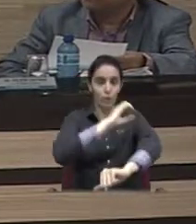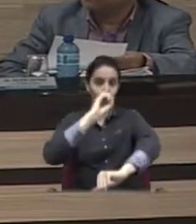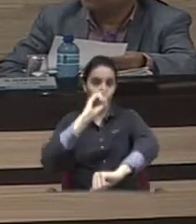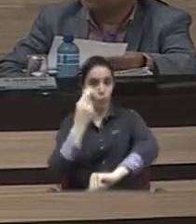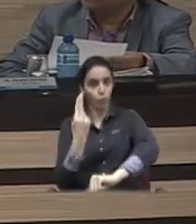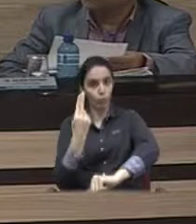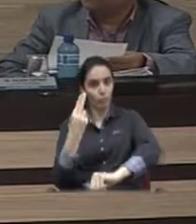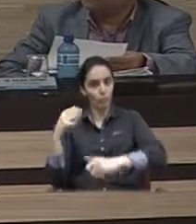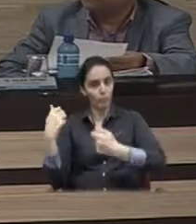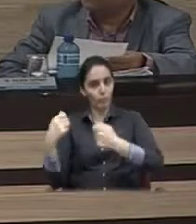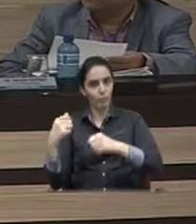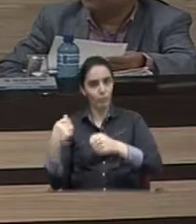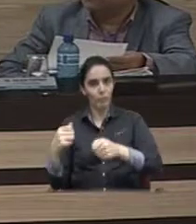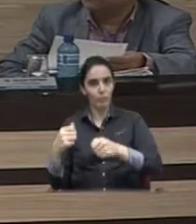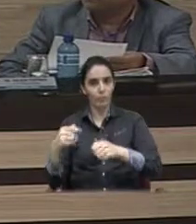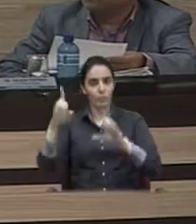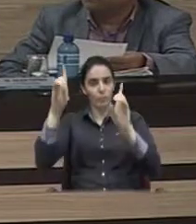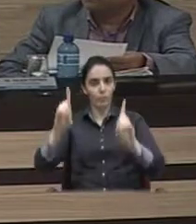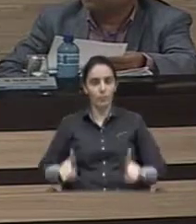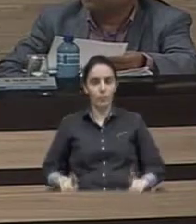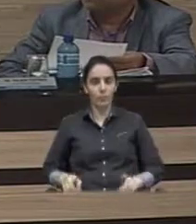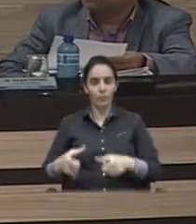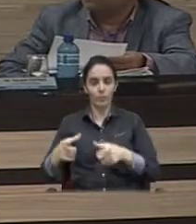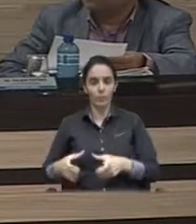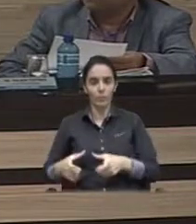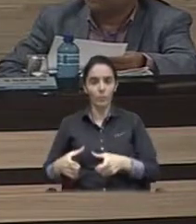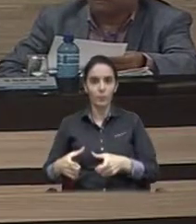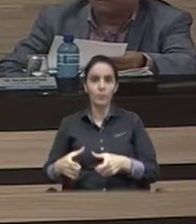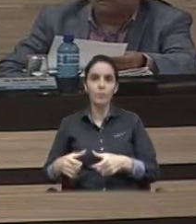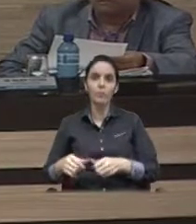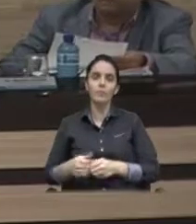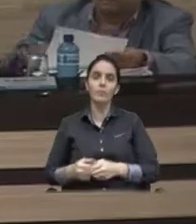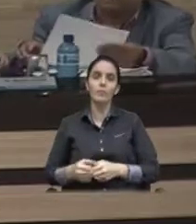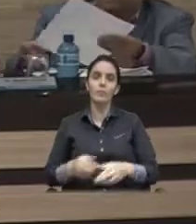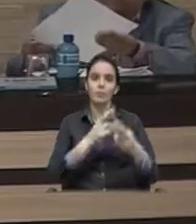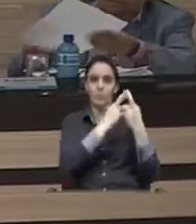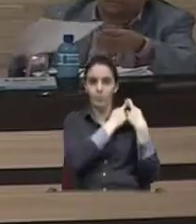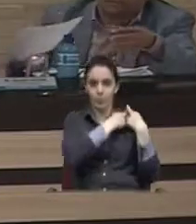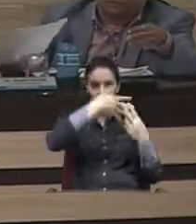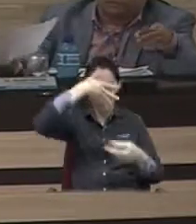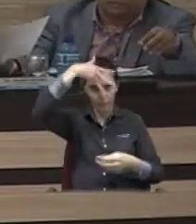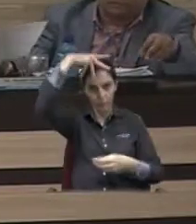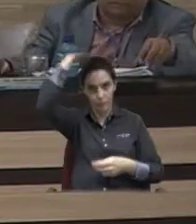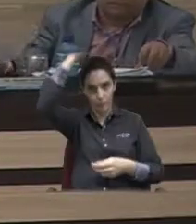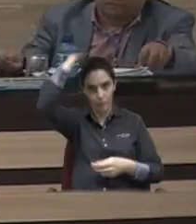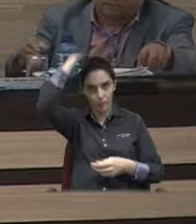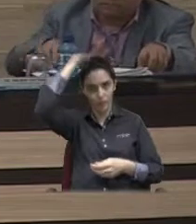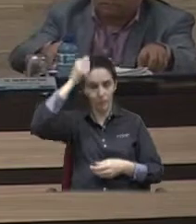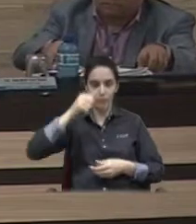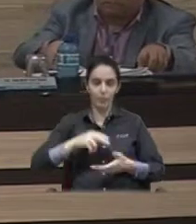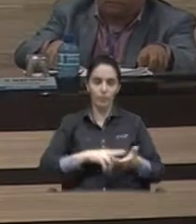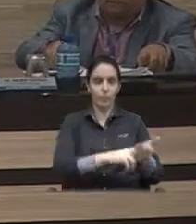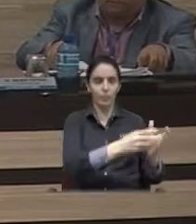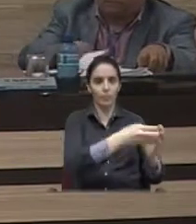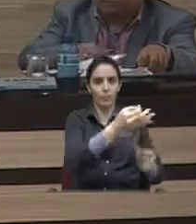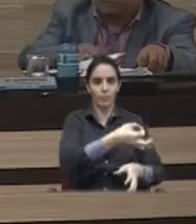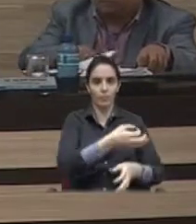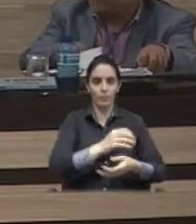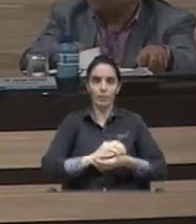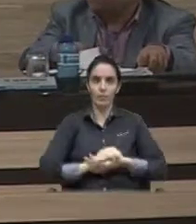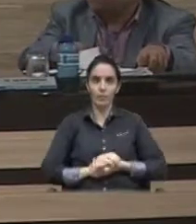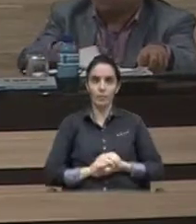especiais nos locais que especifica e da outras providências. Vereador Antônio Franco de Moraes. Encaminhe-se às comissões